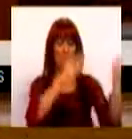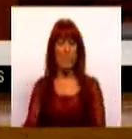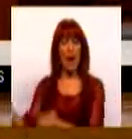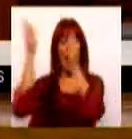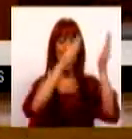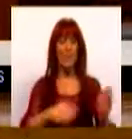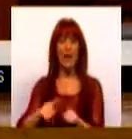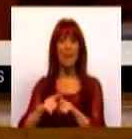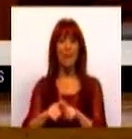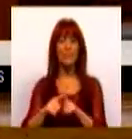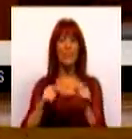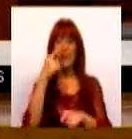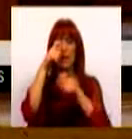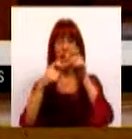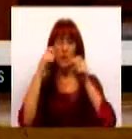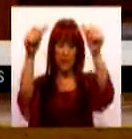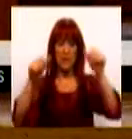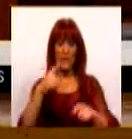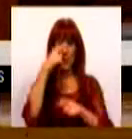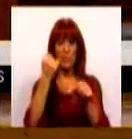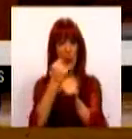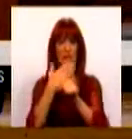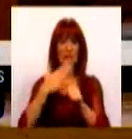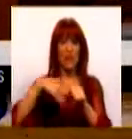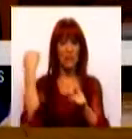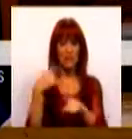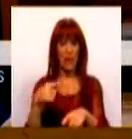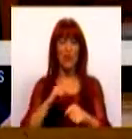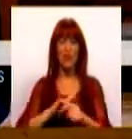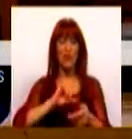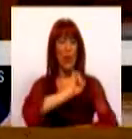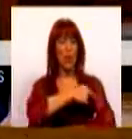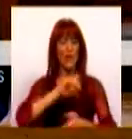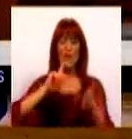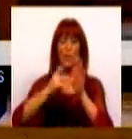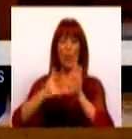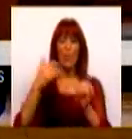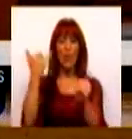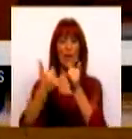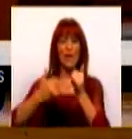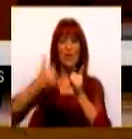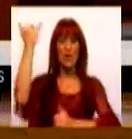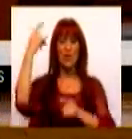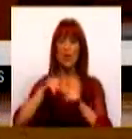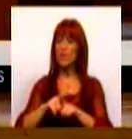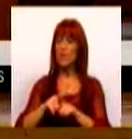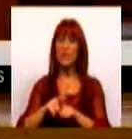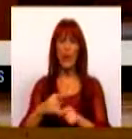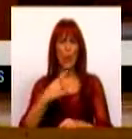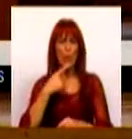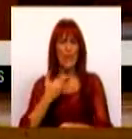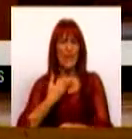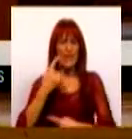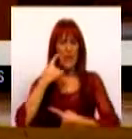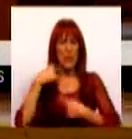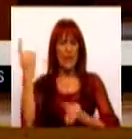e de qualificações da população ativa, nas competências tecnológicas e digitais, no excessivo endividamento